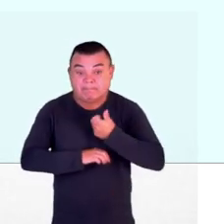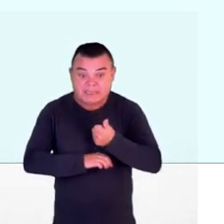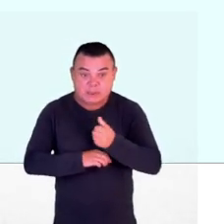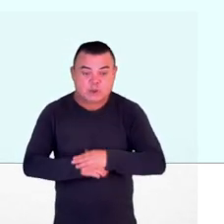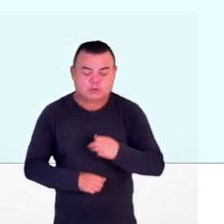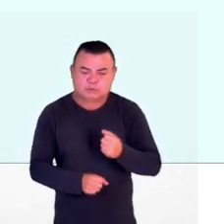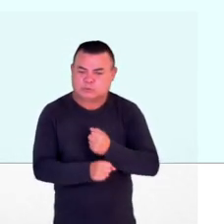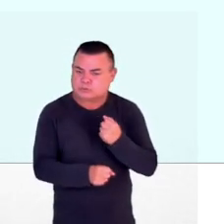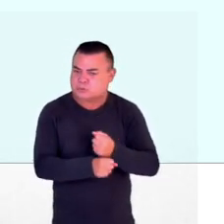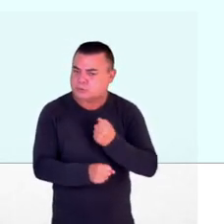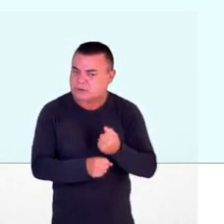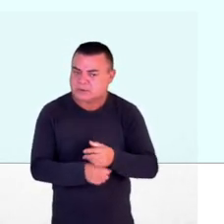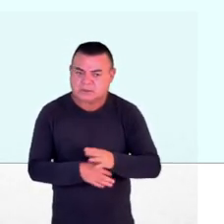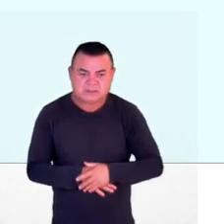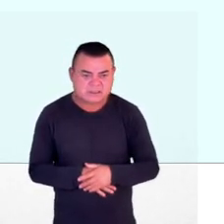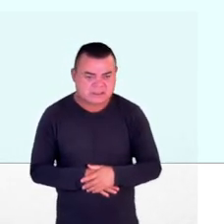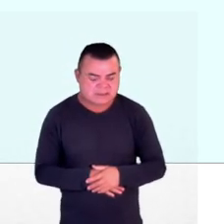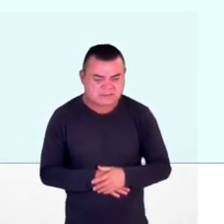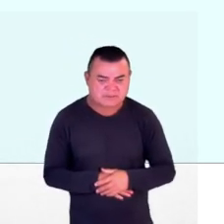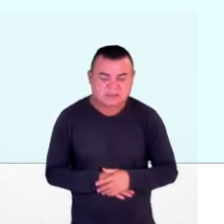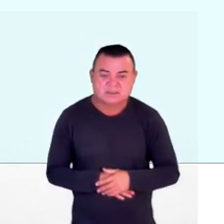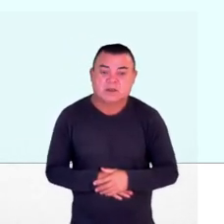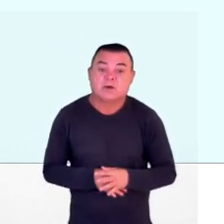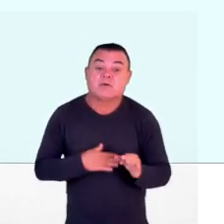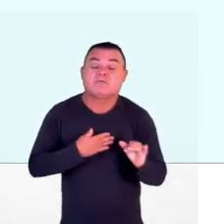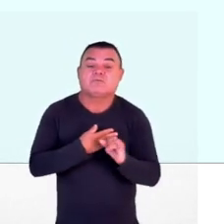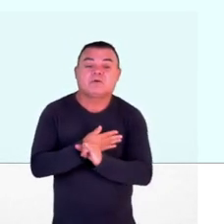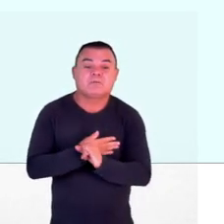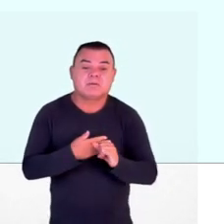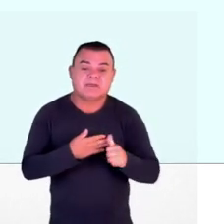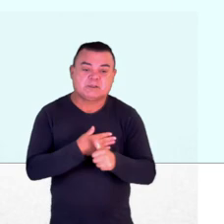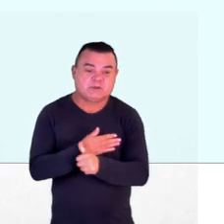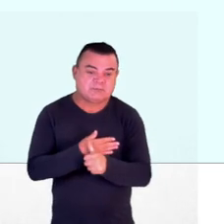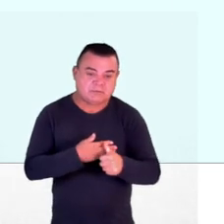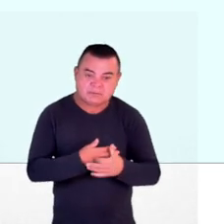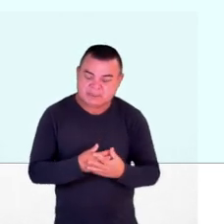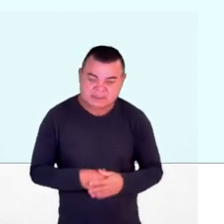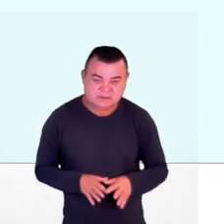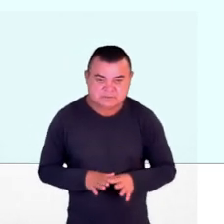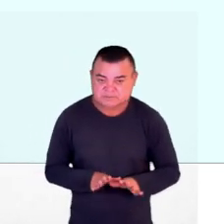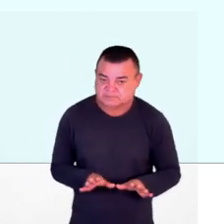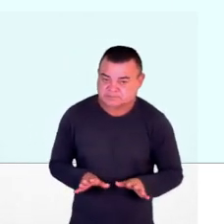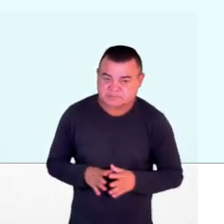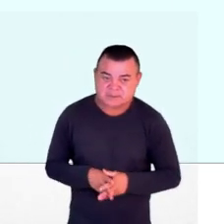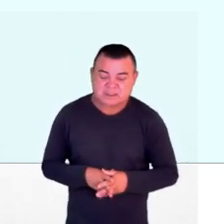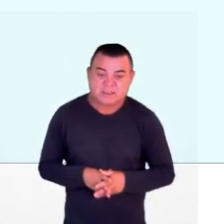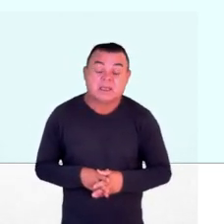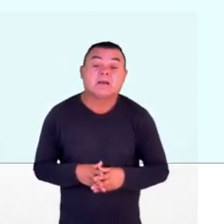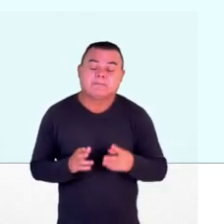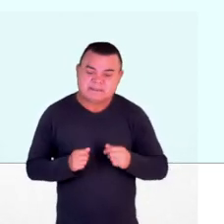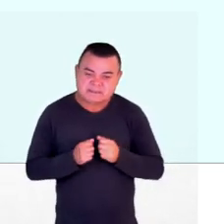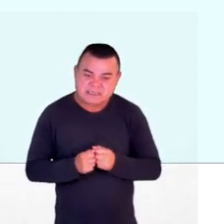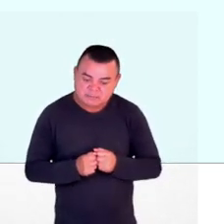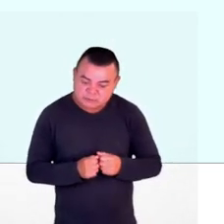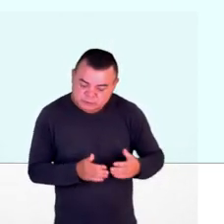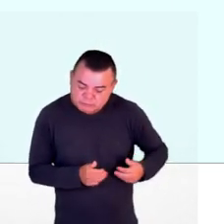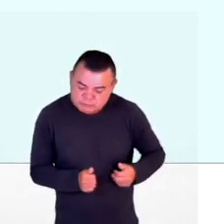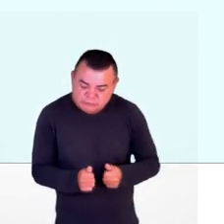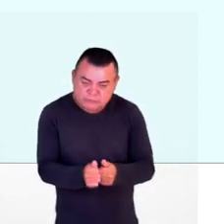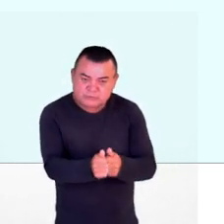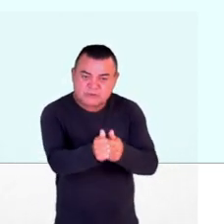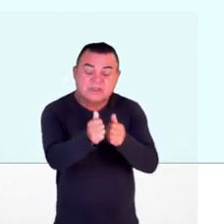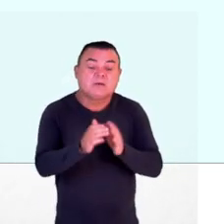construída né seja melhor seja formalmente ou não né não necessariamente eh caminhar para uma organização formal de um